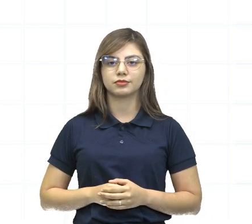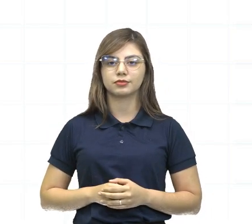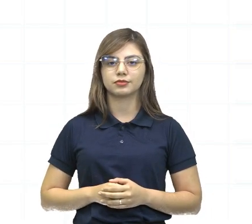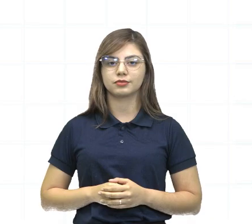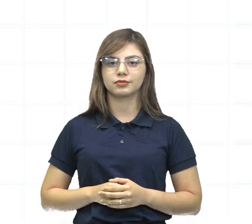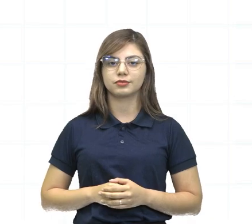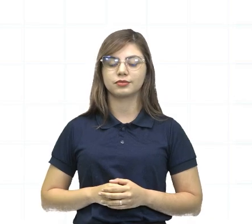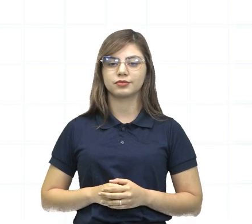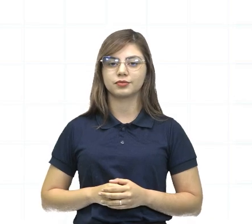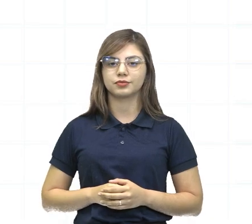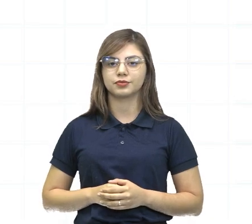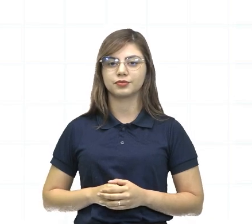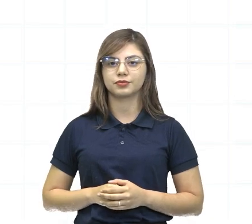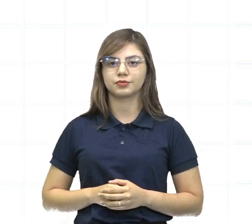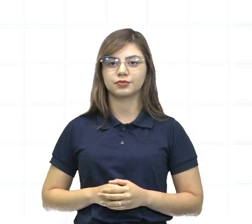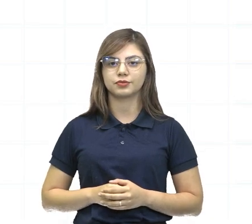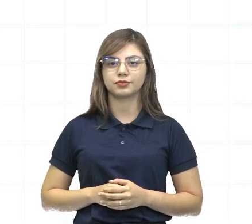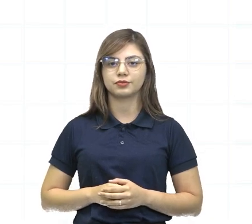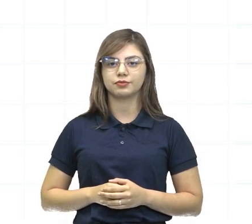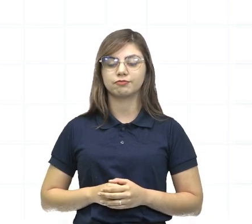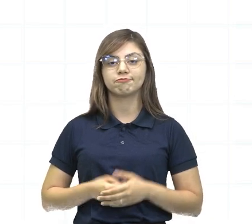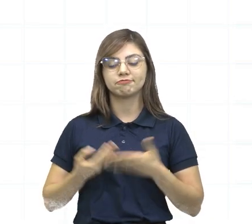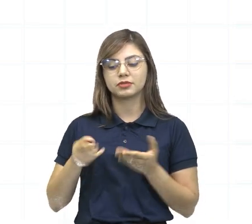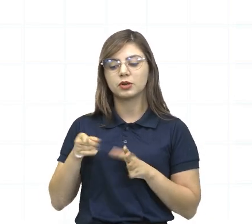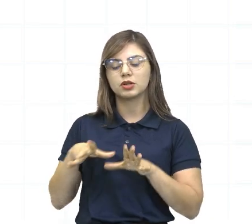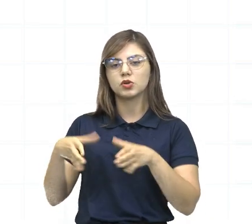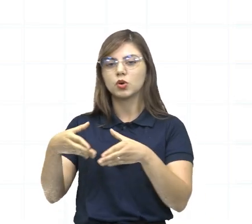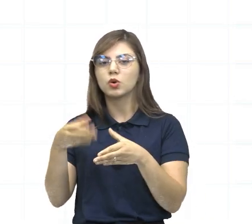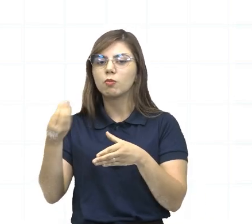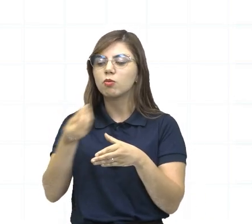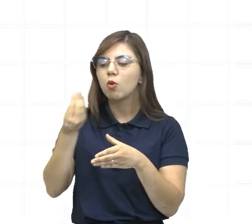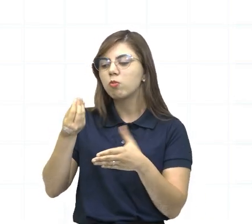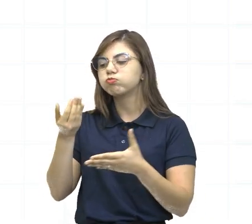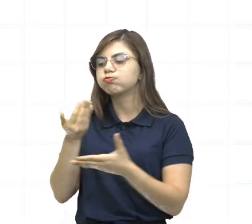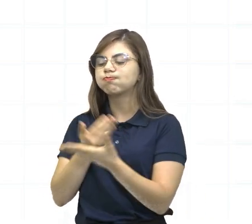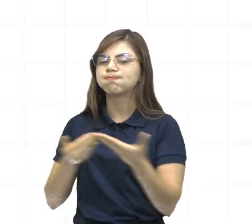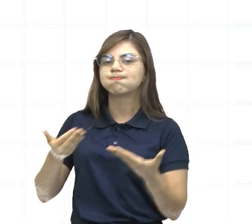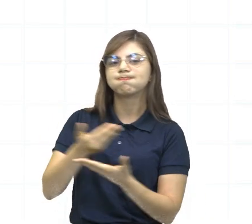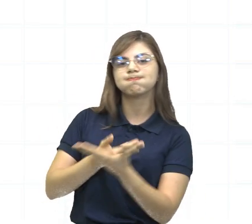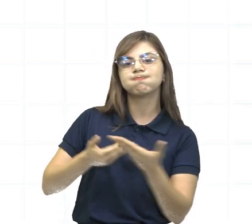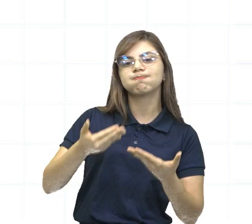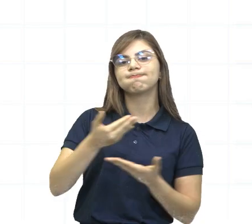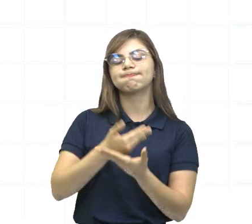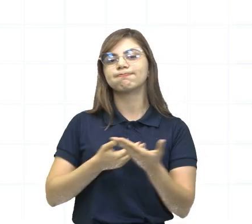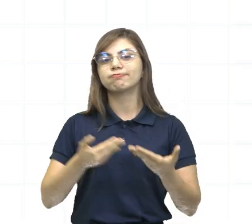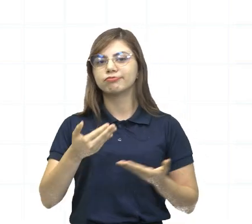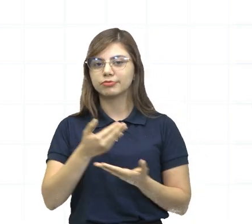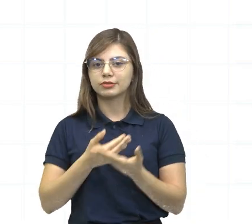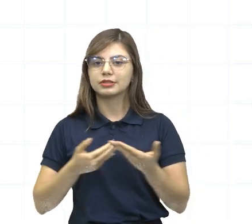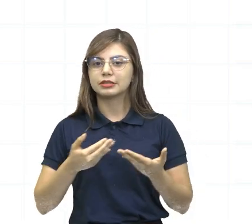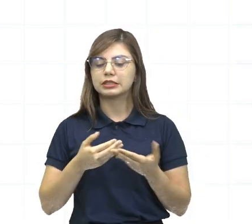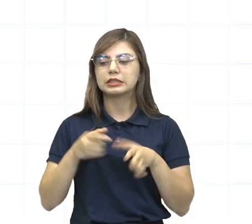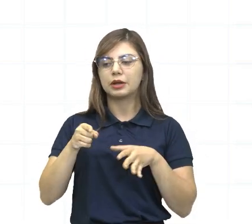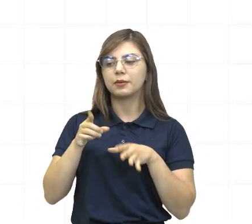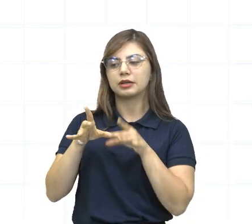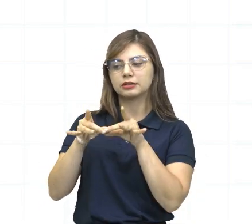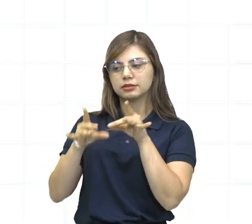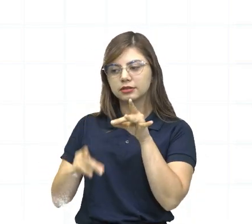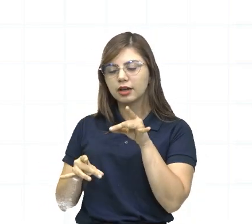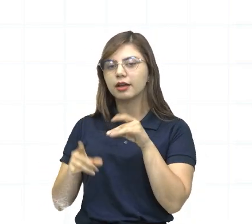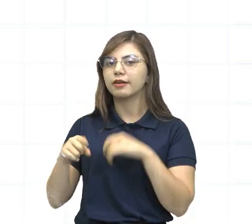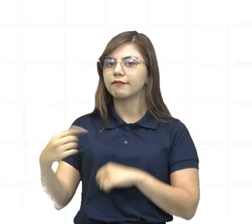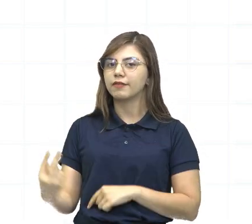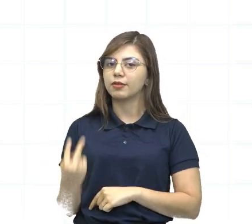prioritized. Então, o grupo, né, a harmonia do grupo e relações de longo termo e verdade são priorizados.